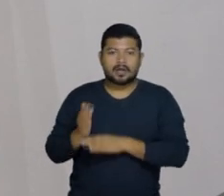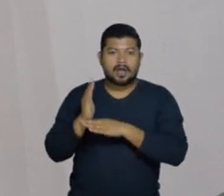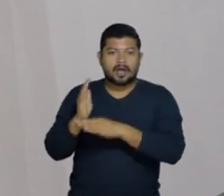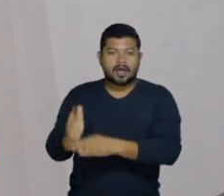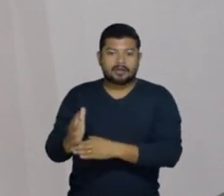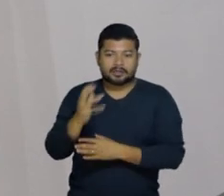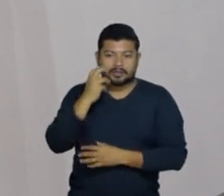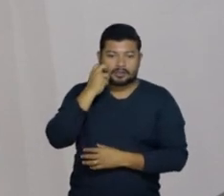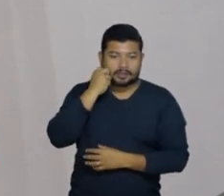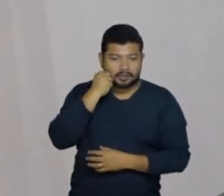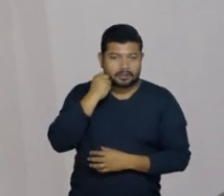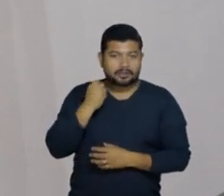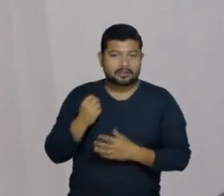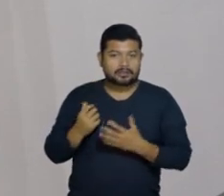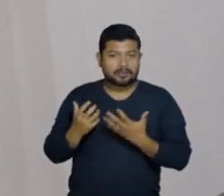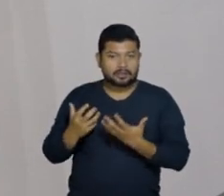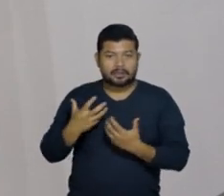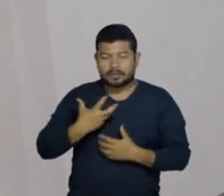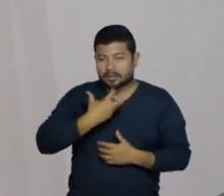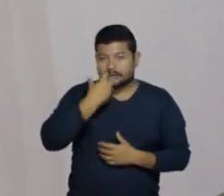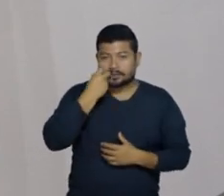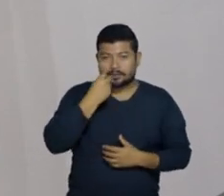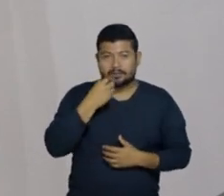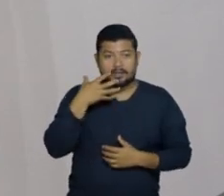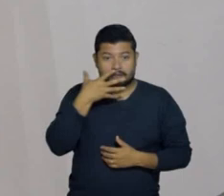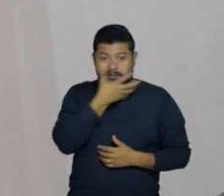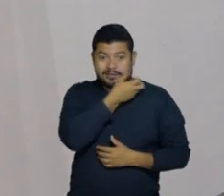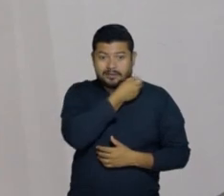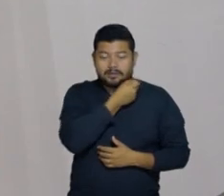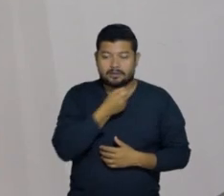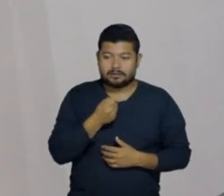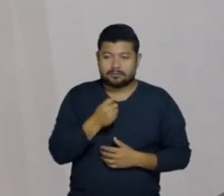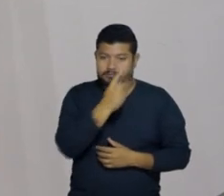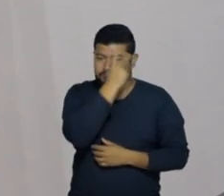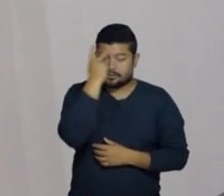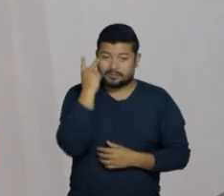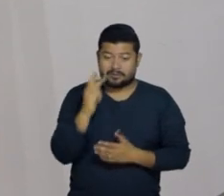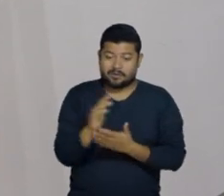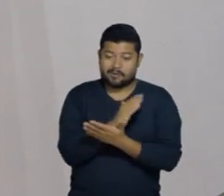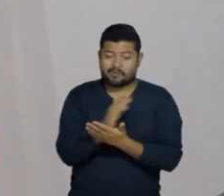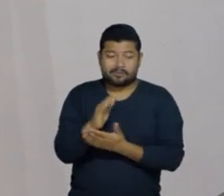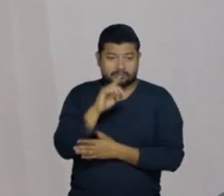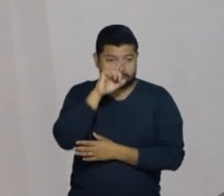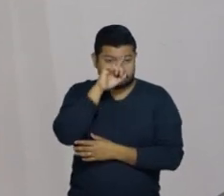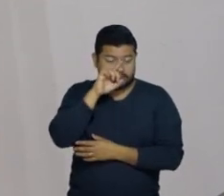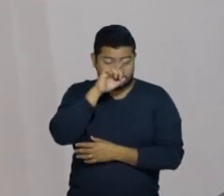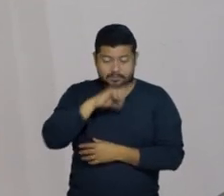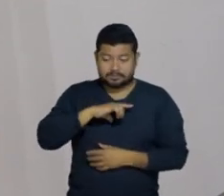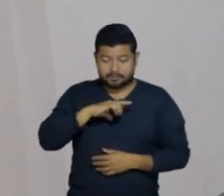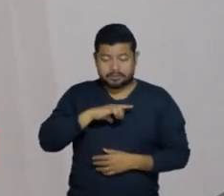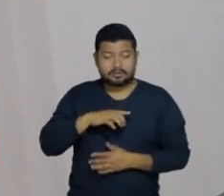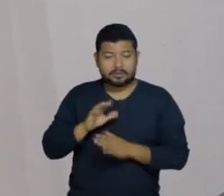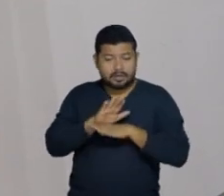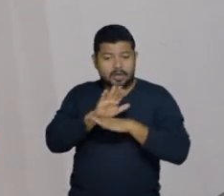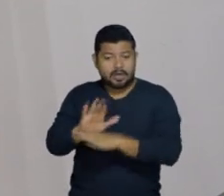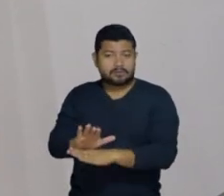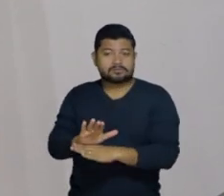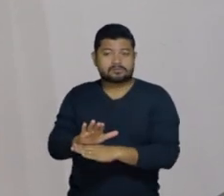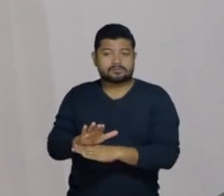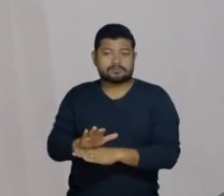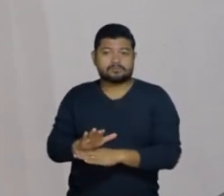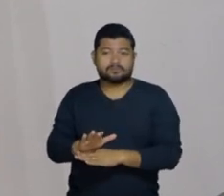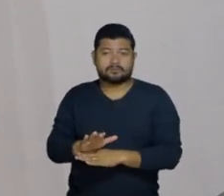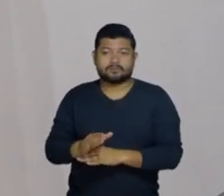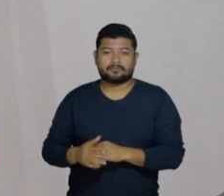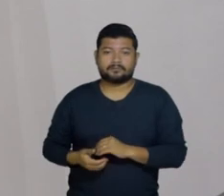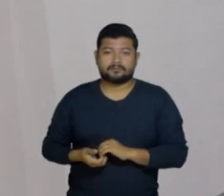de risco e aquelas que estão vulneráveis e que muitos projetos, inclusive na Alesc, tá tramitando o projeto